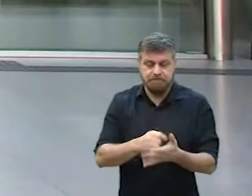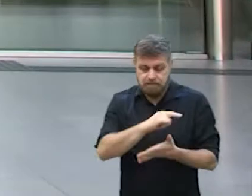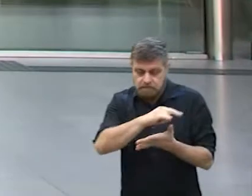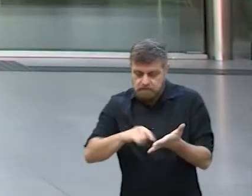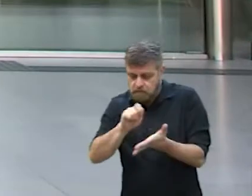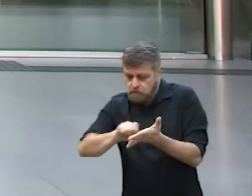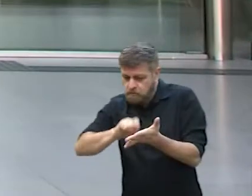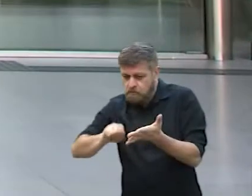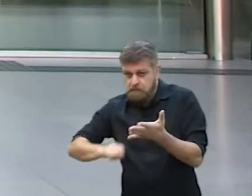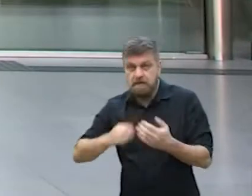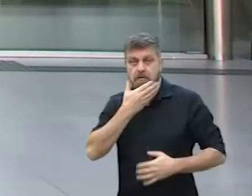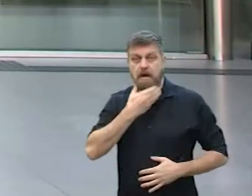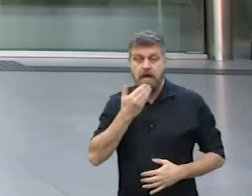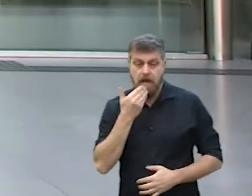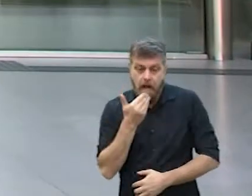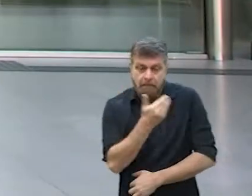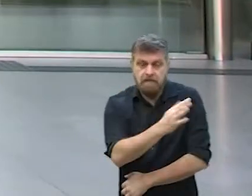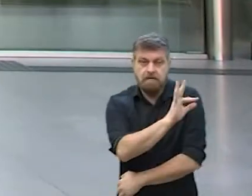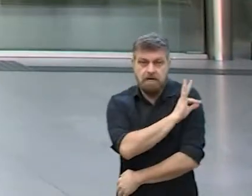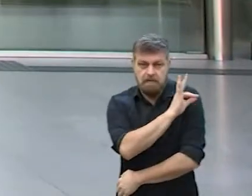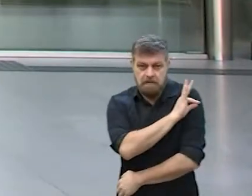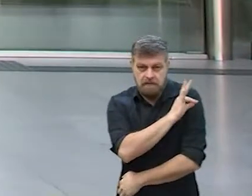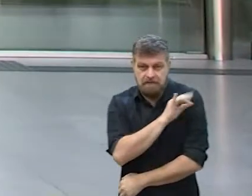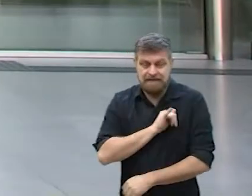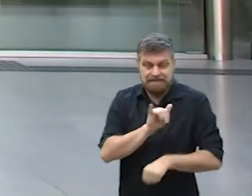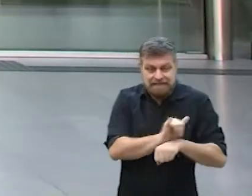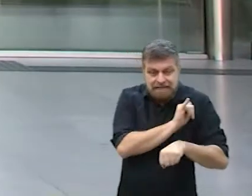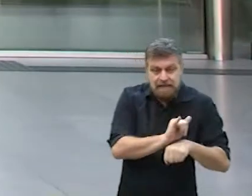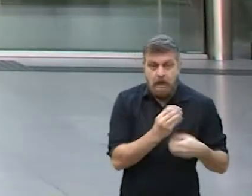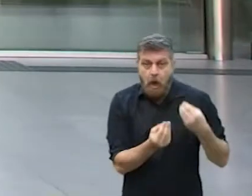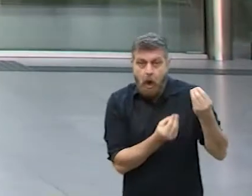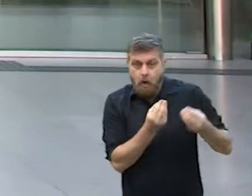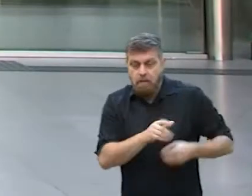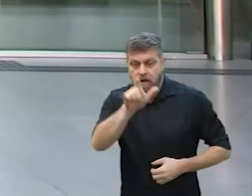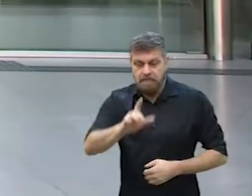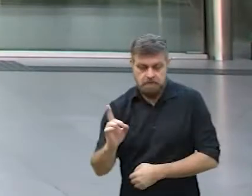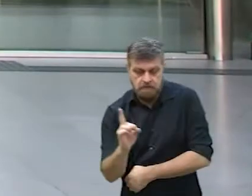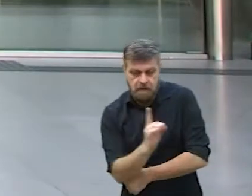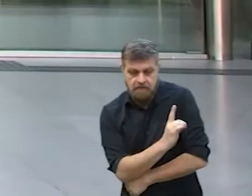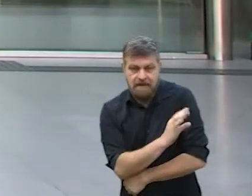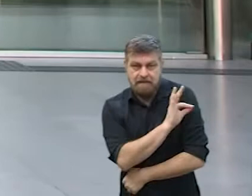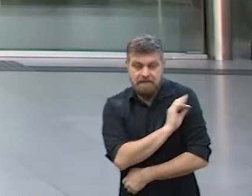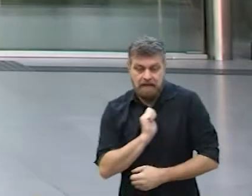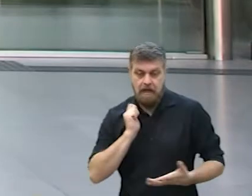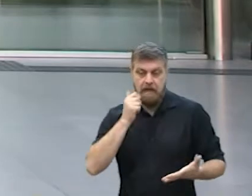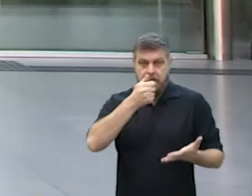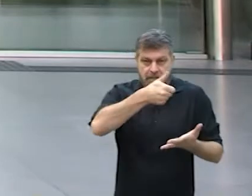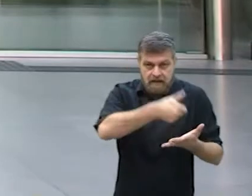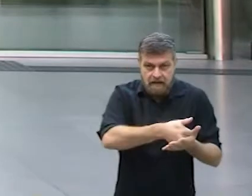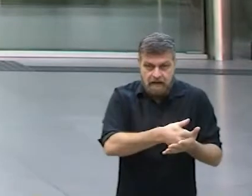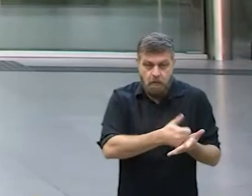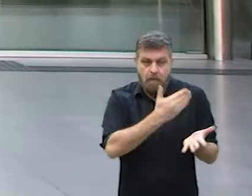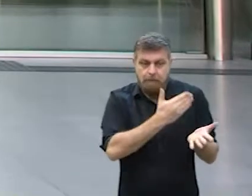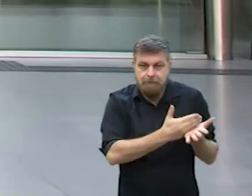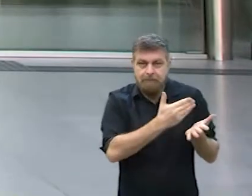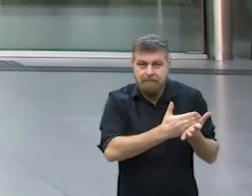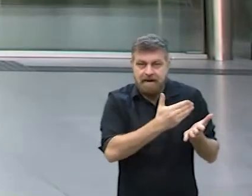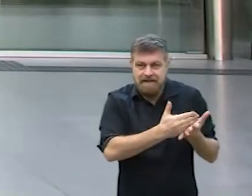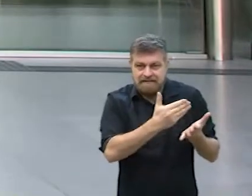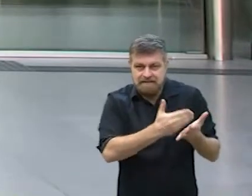documento, o parlamentar pede para que a Prefeitura ofereça condições especiais para quem fizer o pagamento à vista